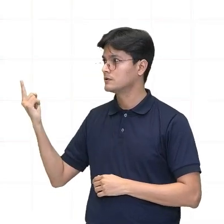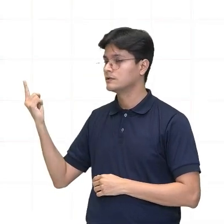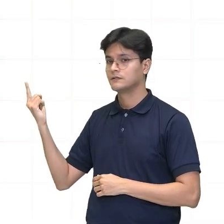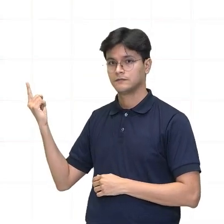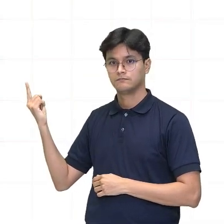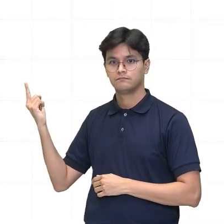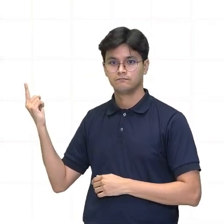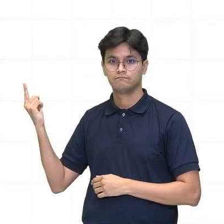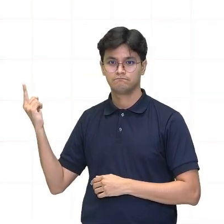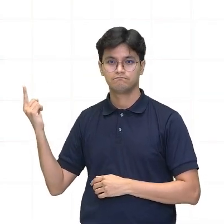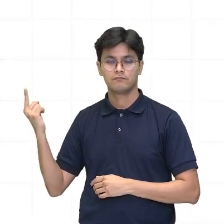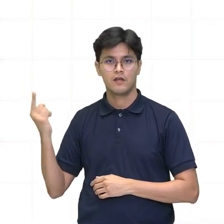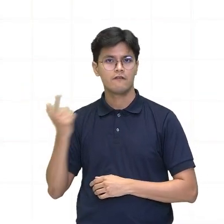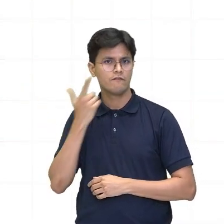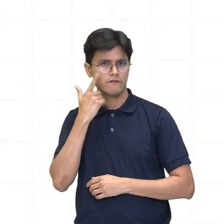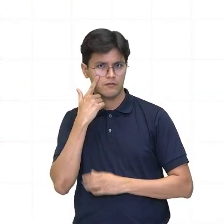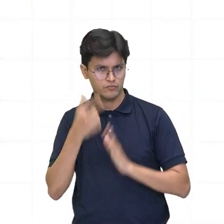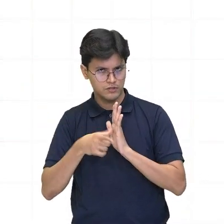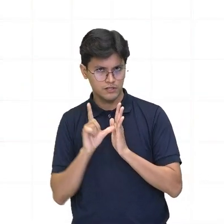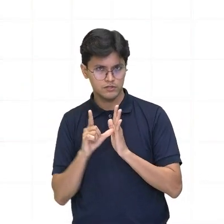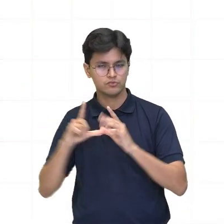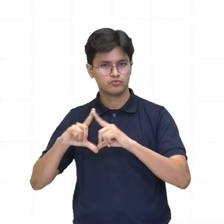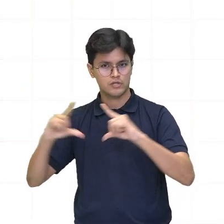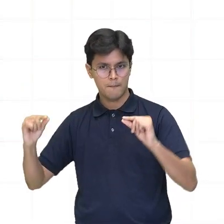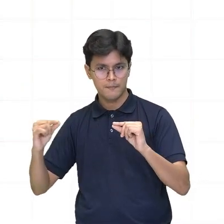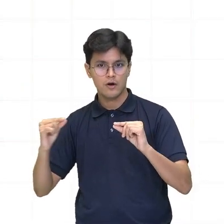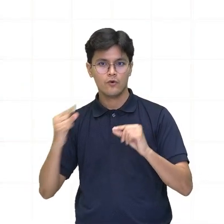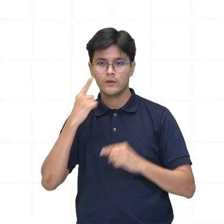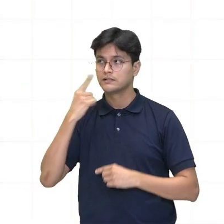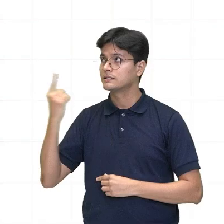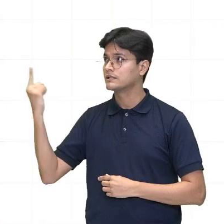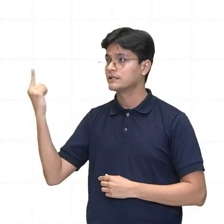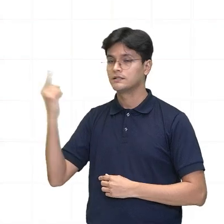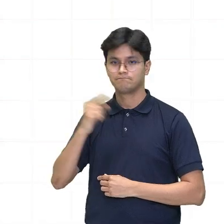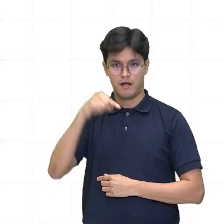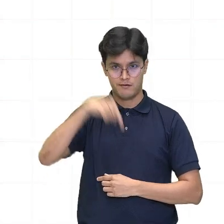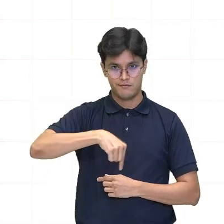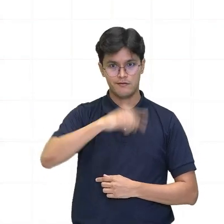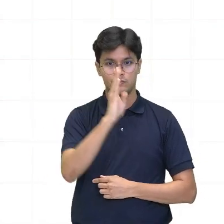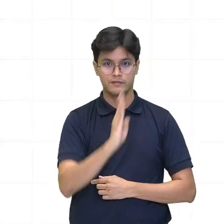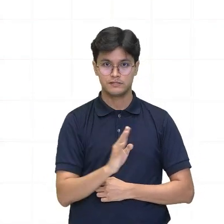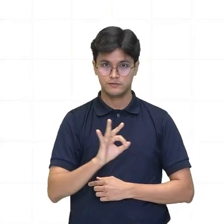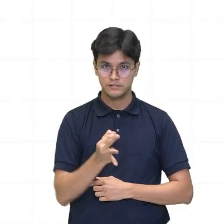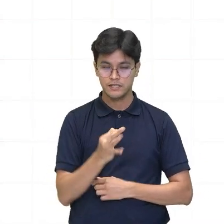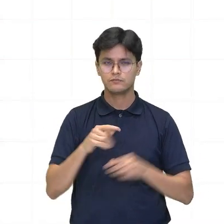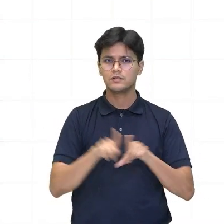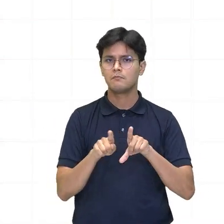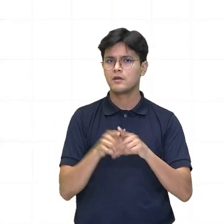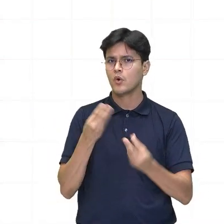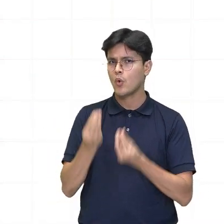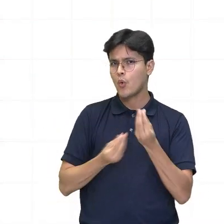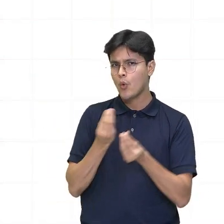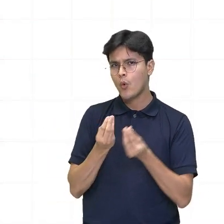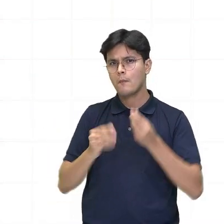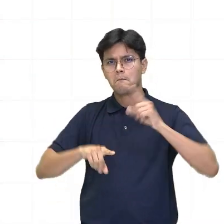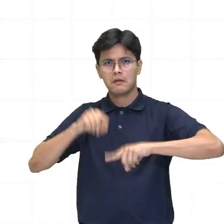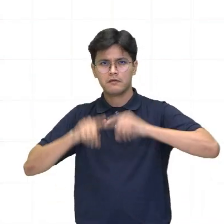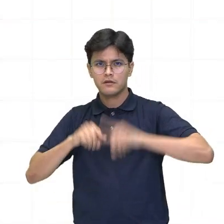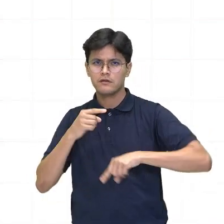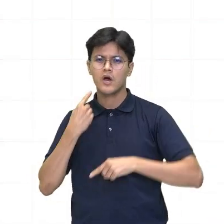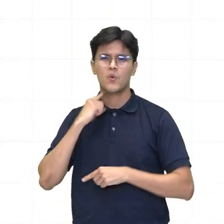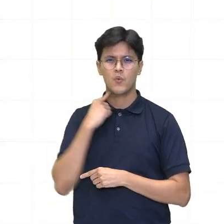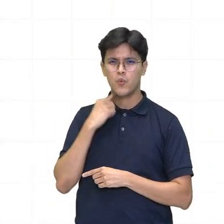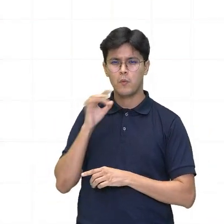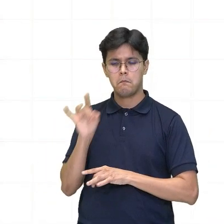outra usina no Japão e essa já é aqui no Brasil, tá bom? E o descarte, né, dos resíduos. que ainda é um desafio, né,